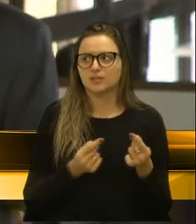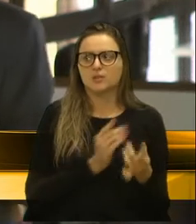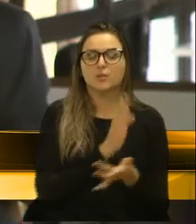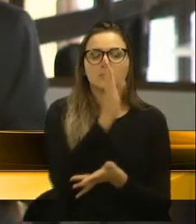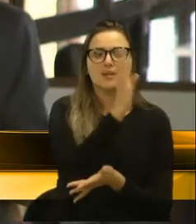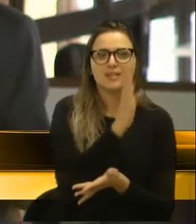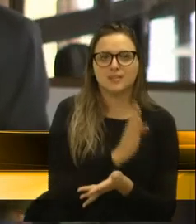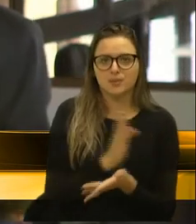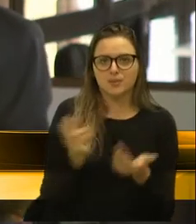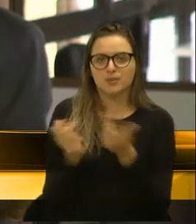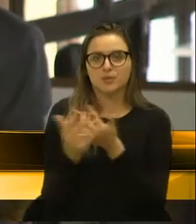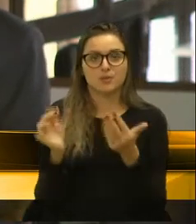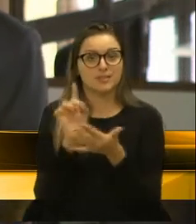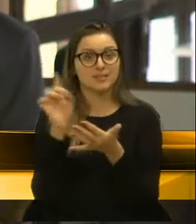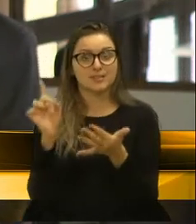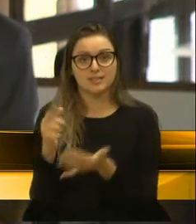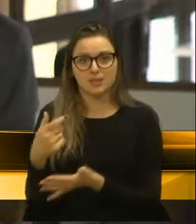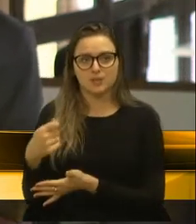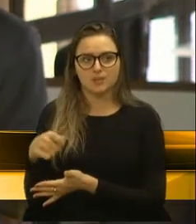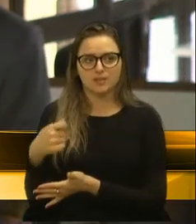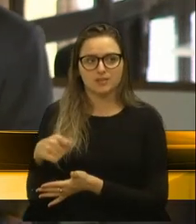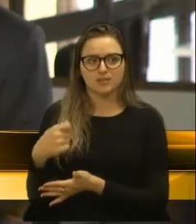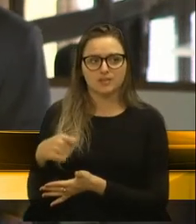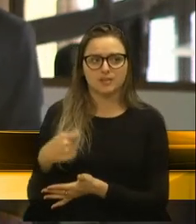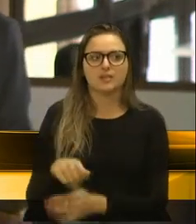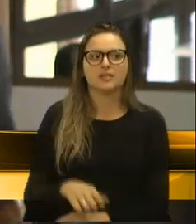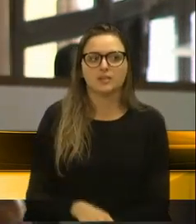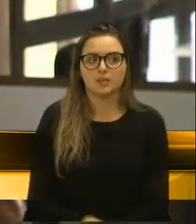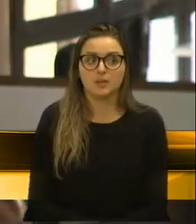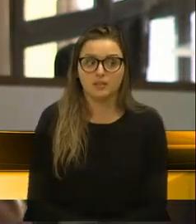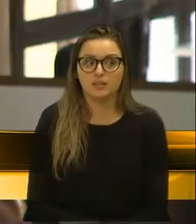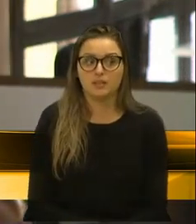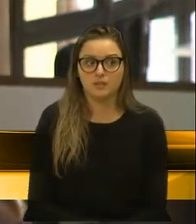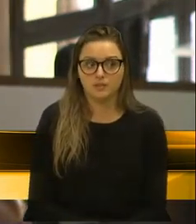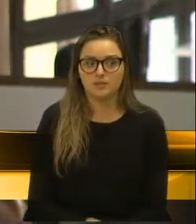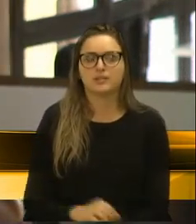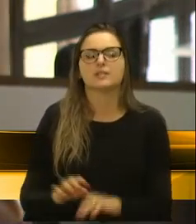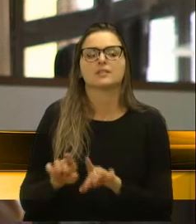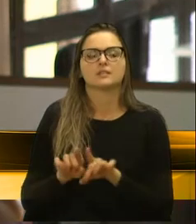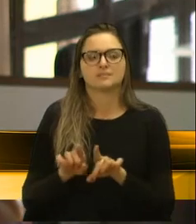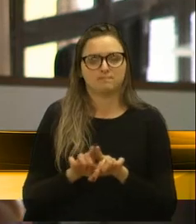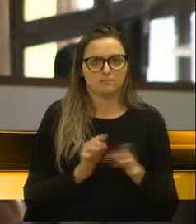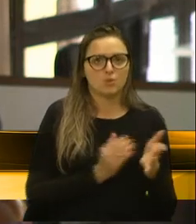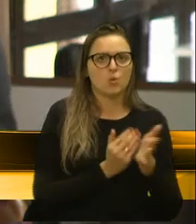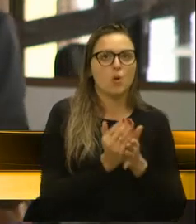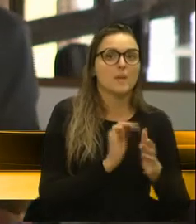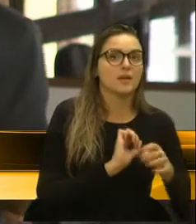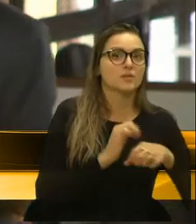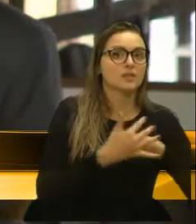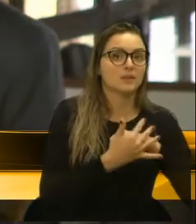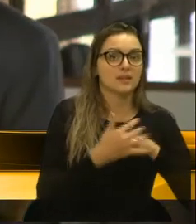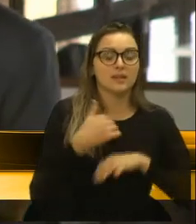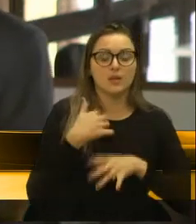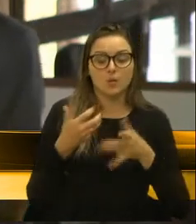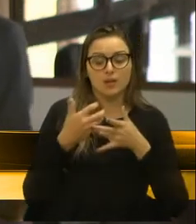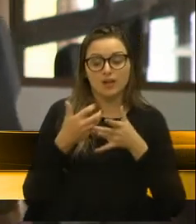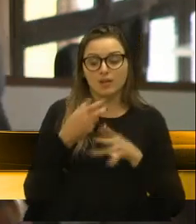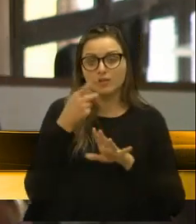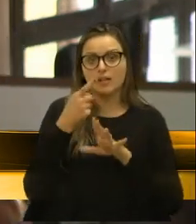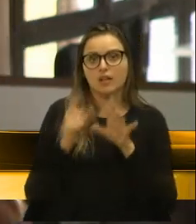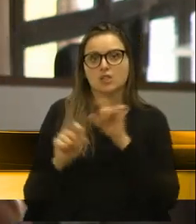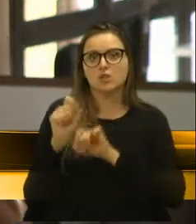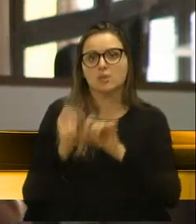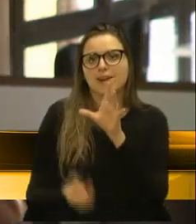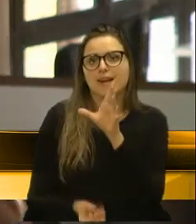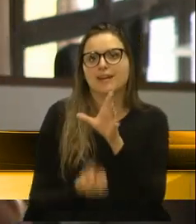acirramento desnecessário, enquanto se politiza um momento de pandemia. Então, por isso eu quero exaltar a criação do